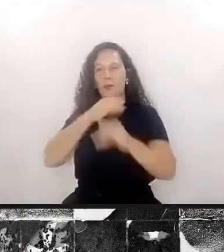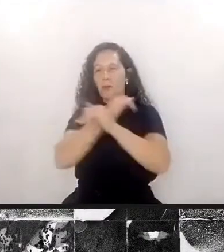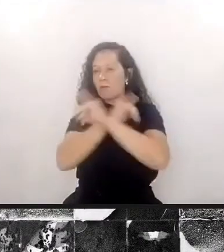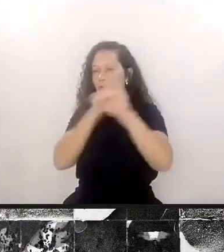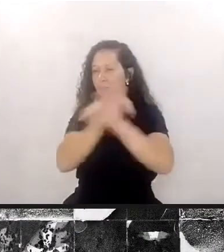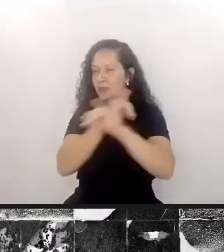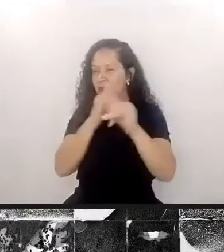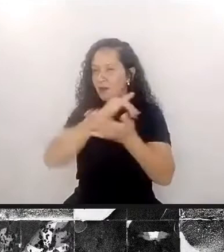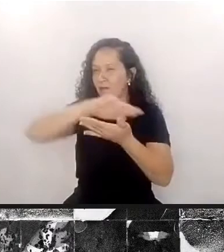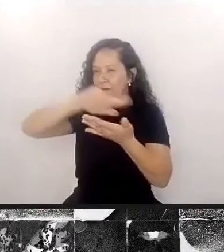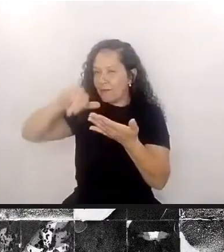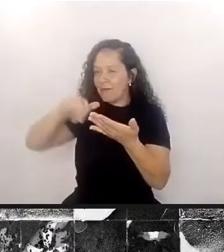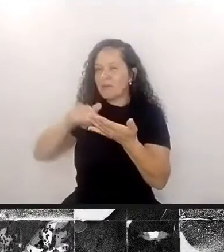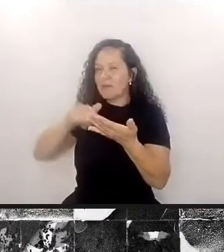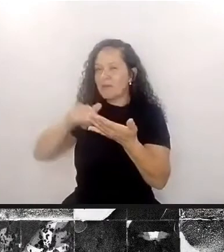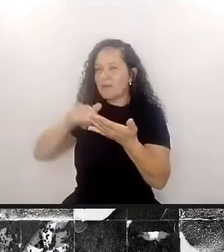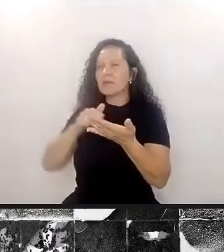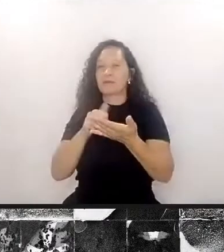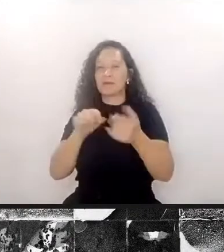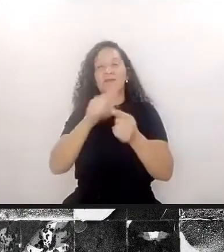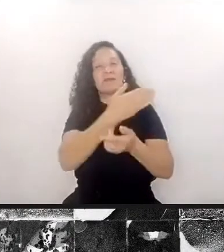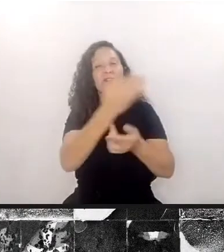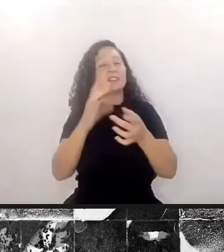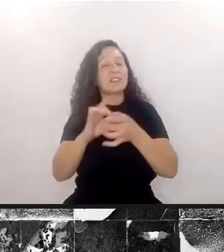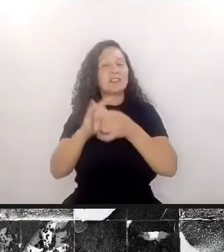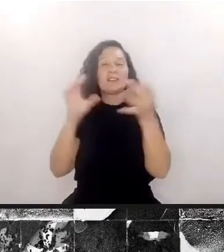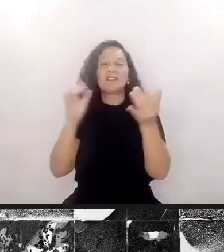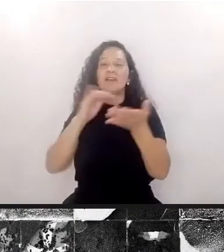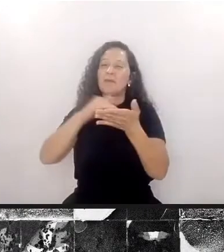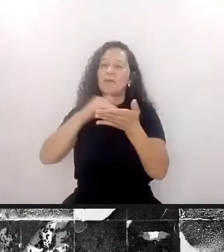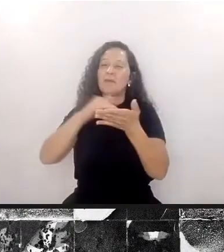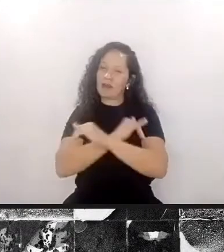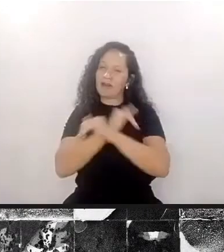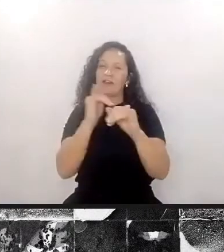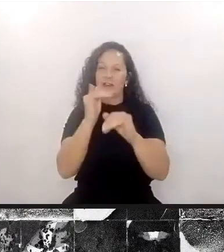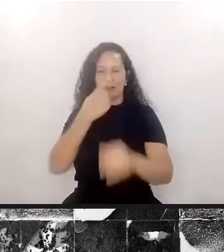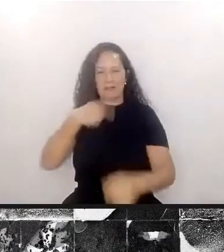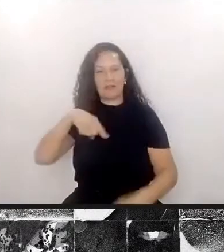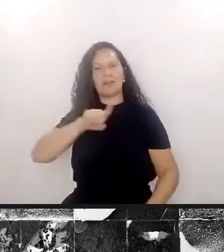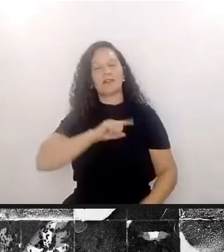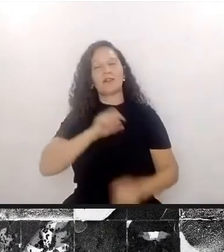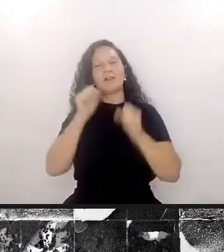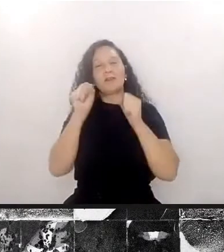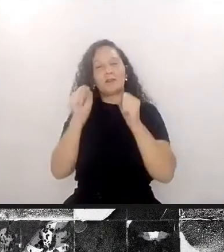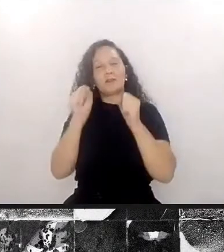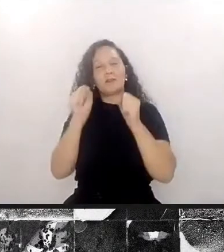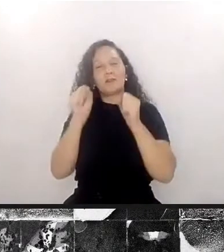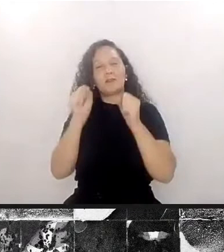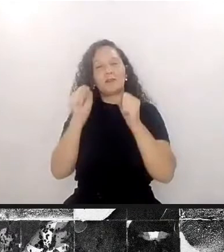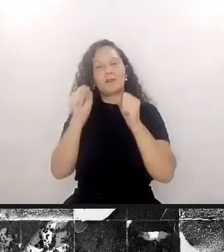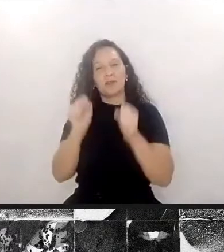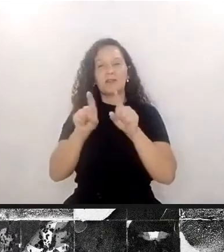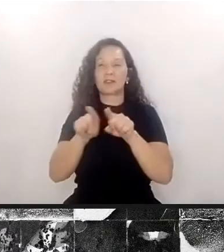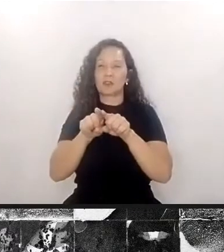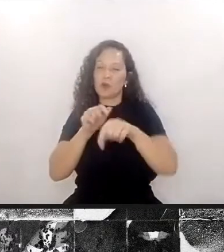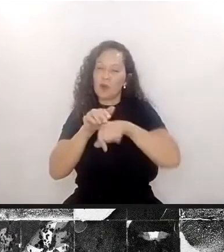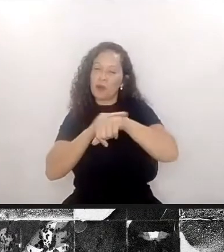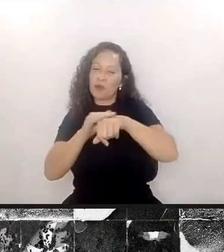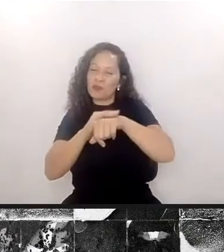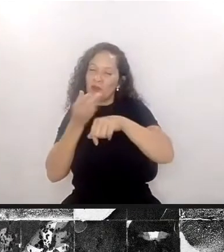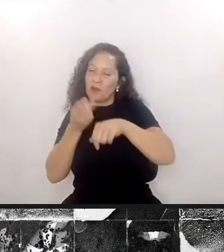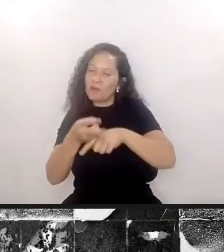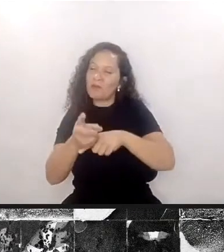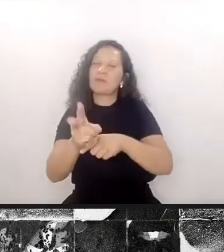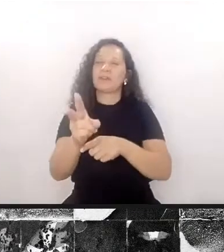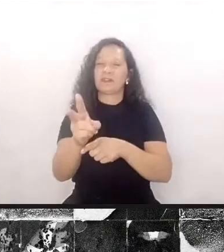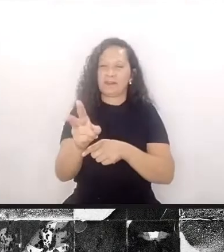fiquem à vontade de mandar mensagem e a gente pode dar um segmento à conversa a partir daí. Eu acho